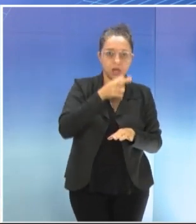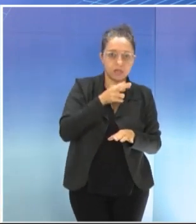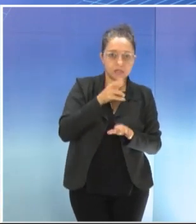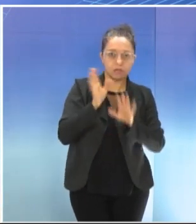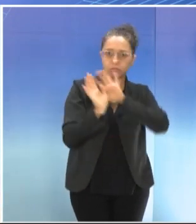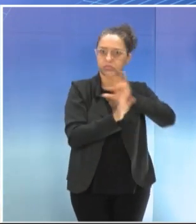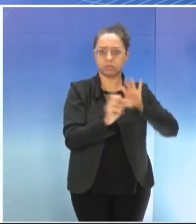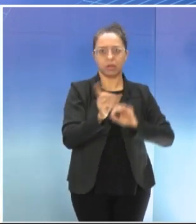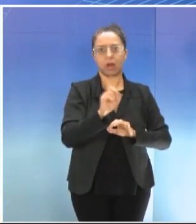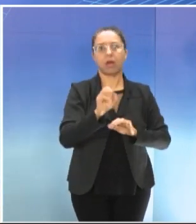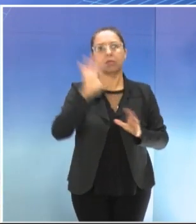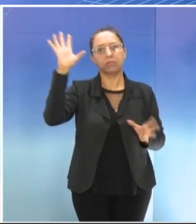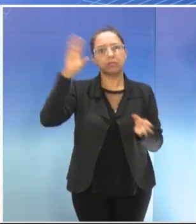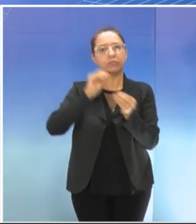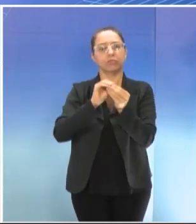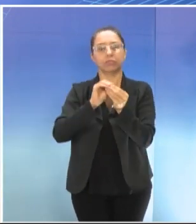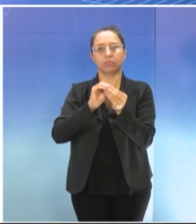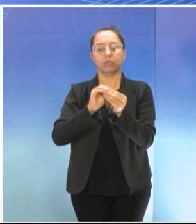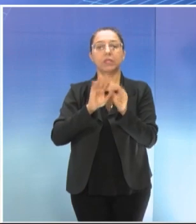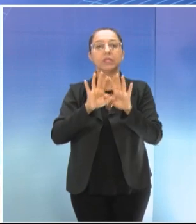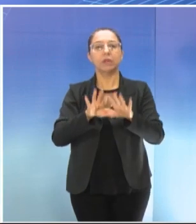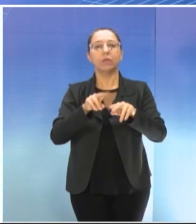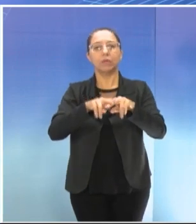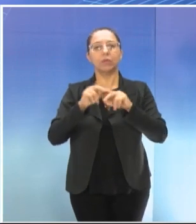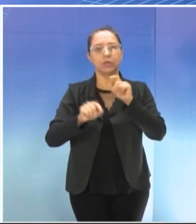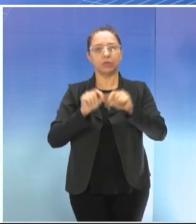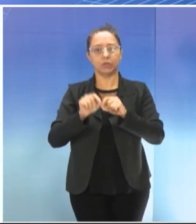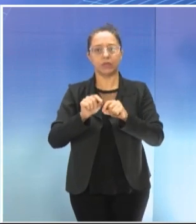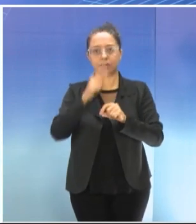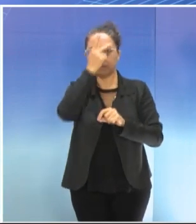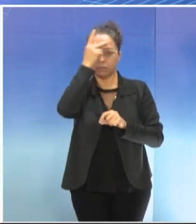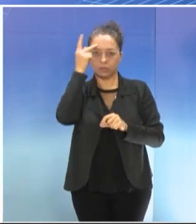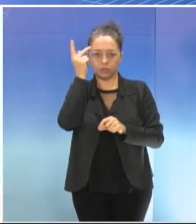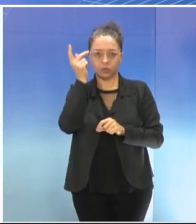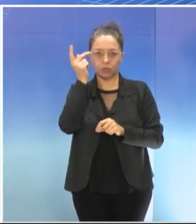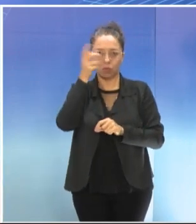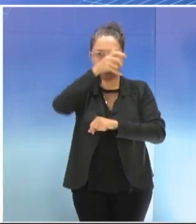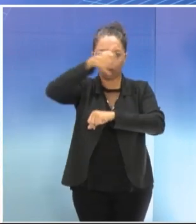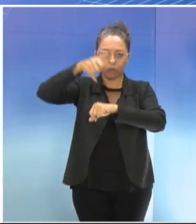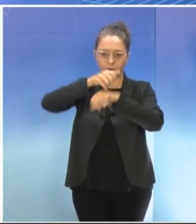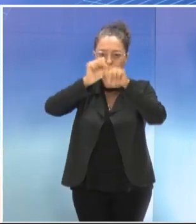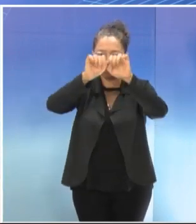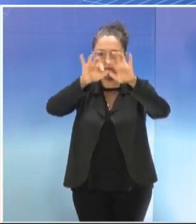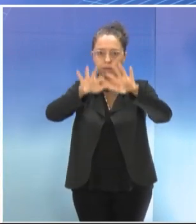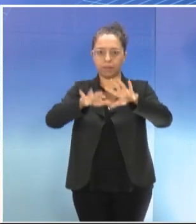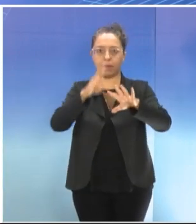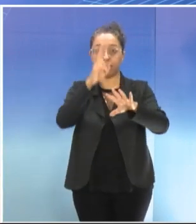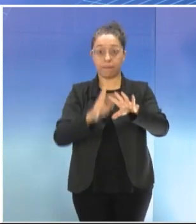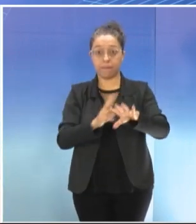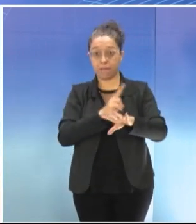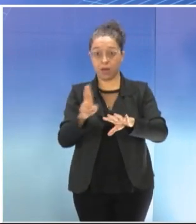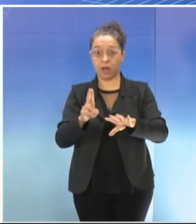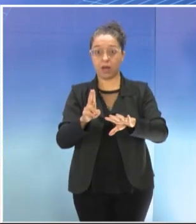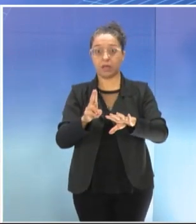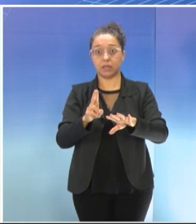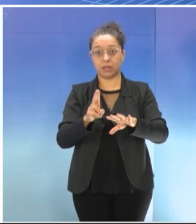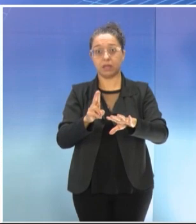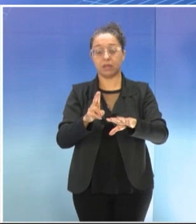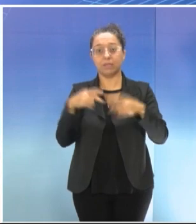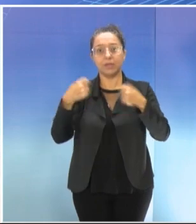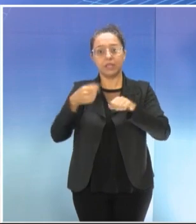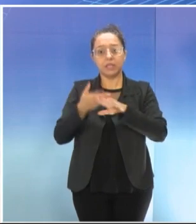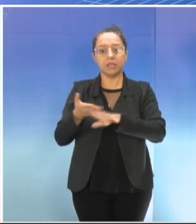vão excluir a razão, tá? A razão vai estar ali. Por isso, para você ser padre, você estuda 8 anos. E lá